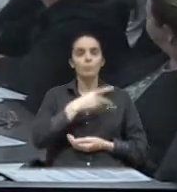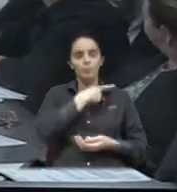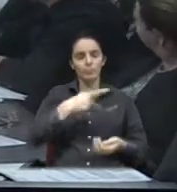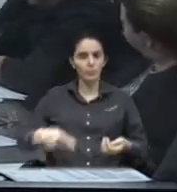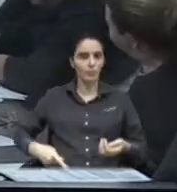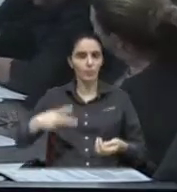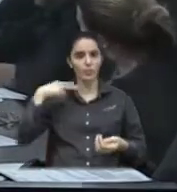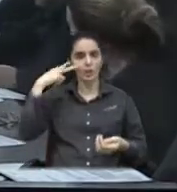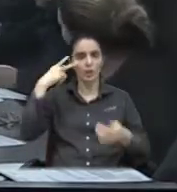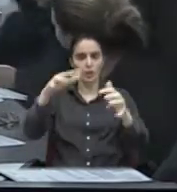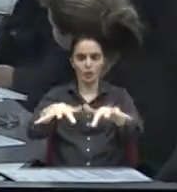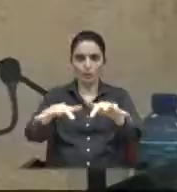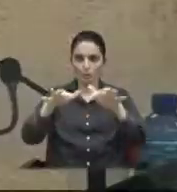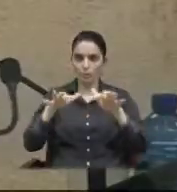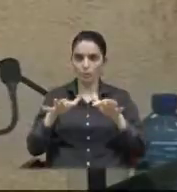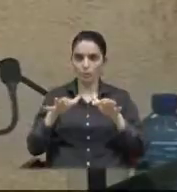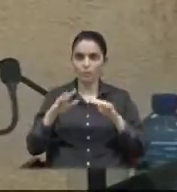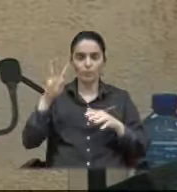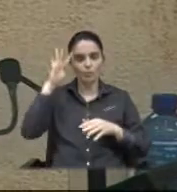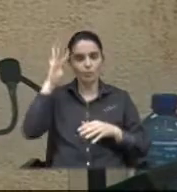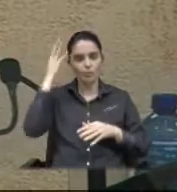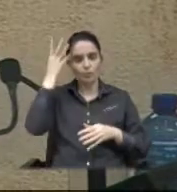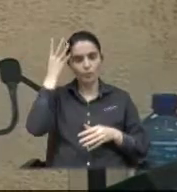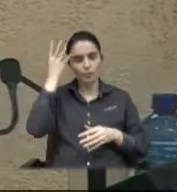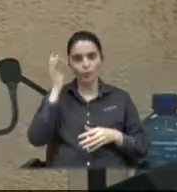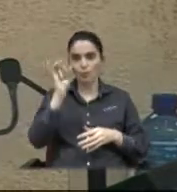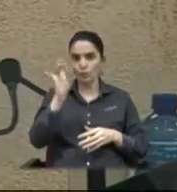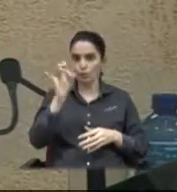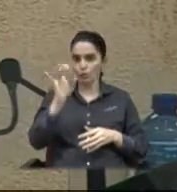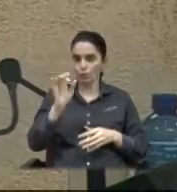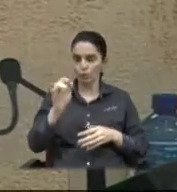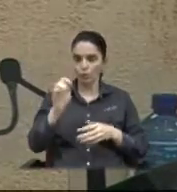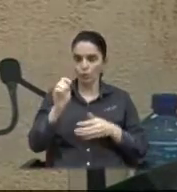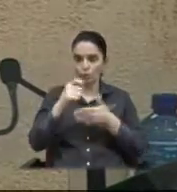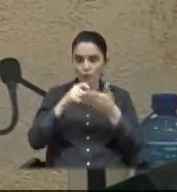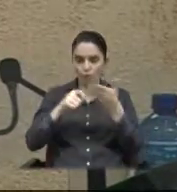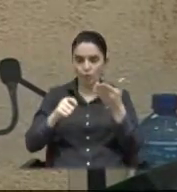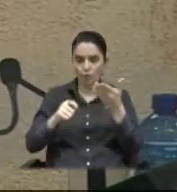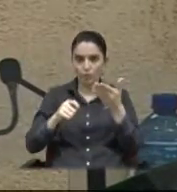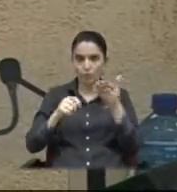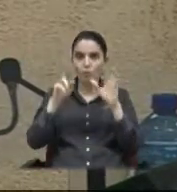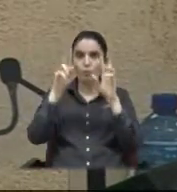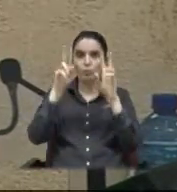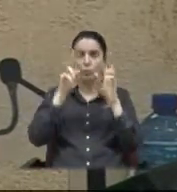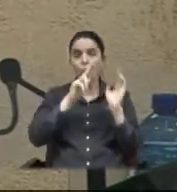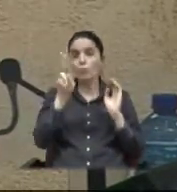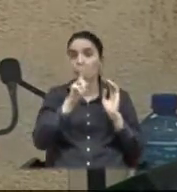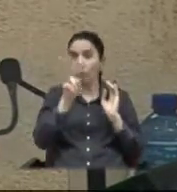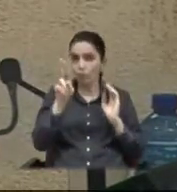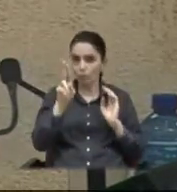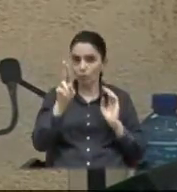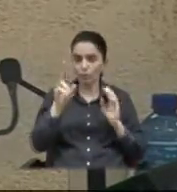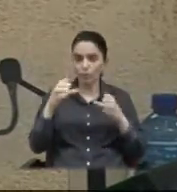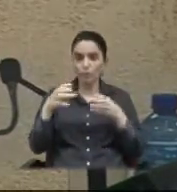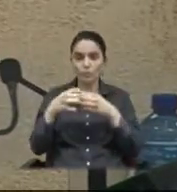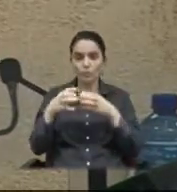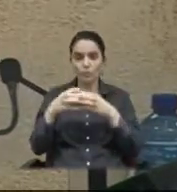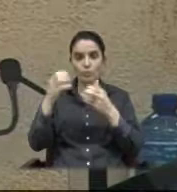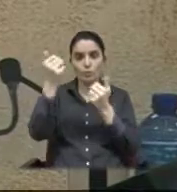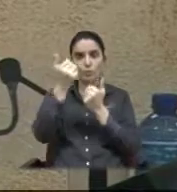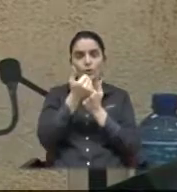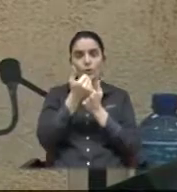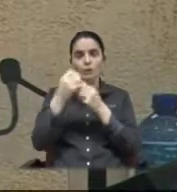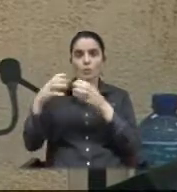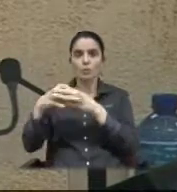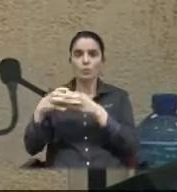presente, essa resolução prevê apenas a correção da nomenclatura dos membros suplentes da comissão